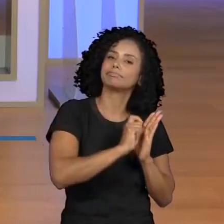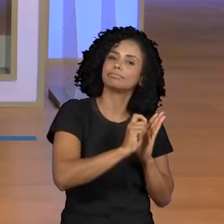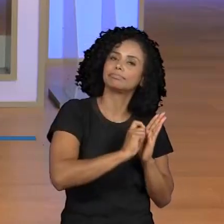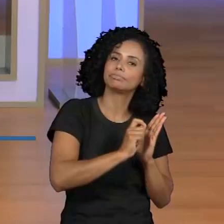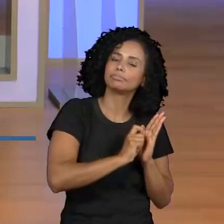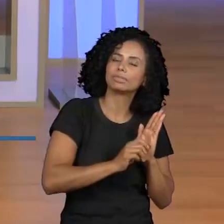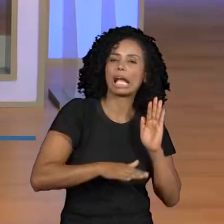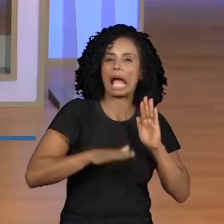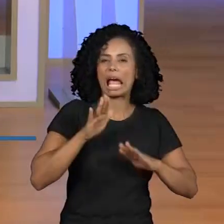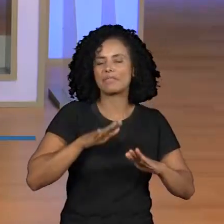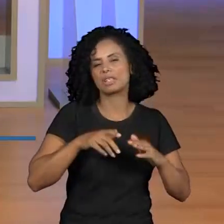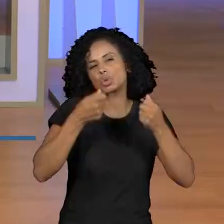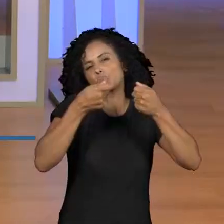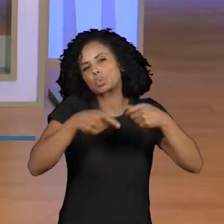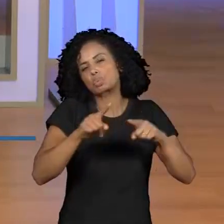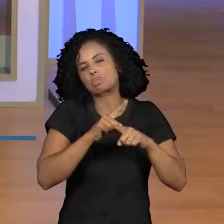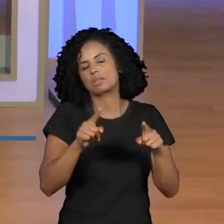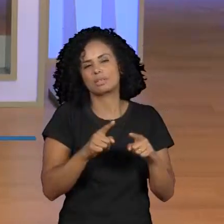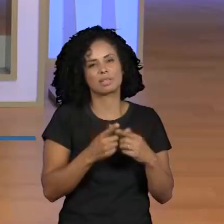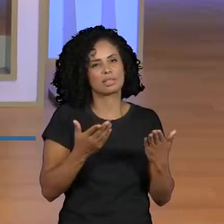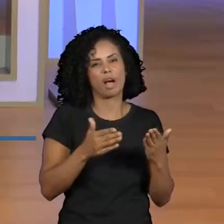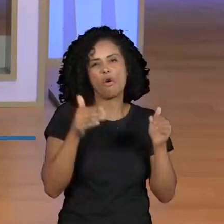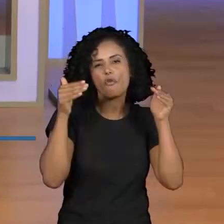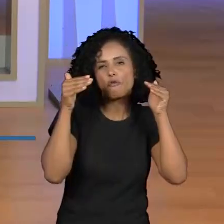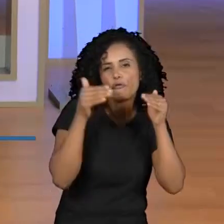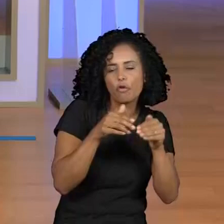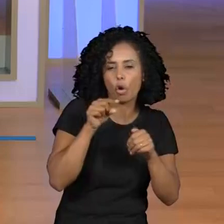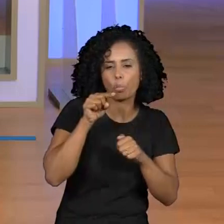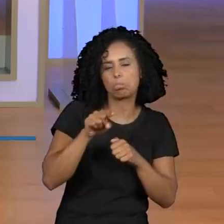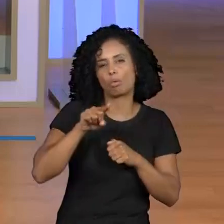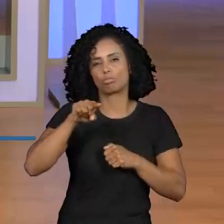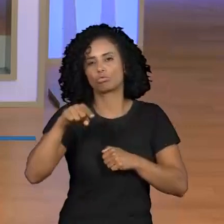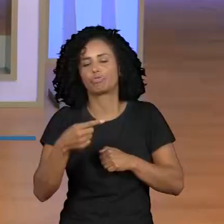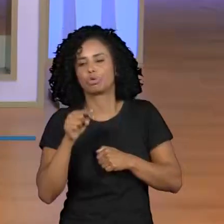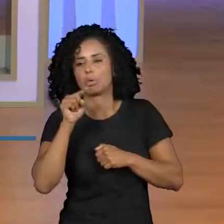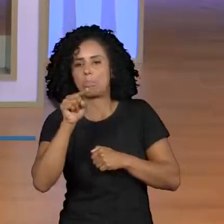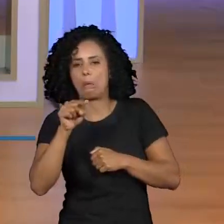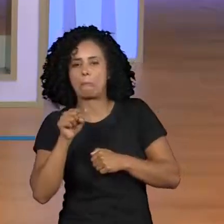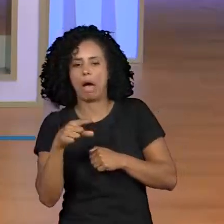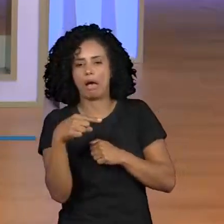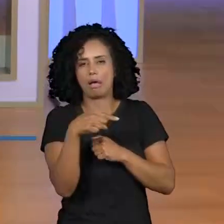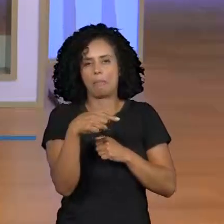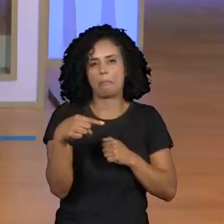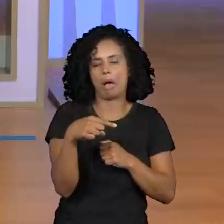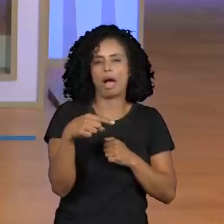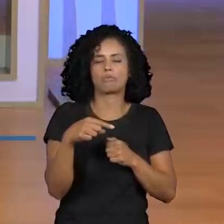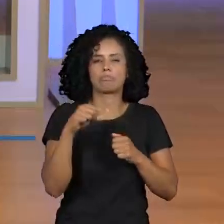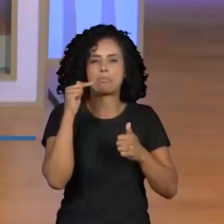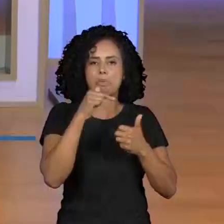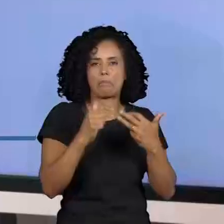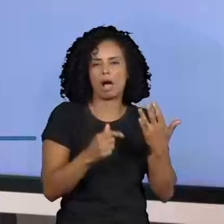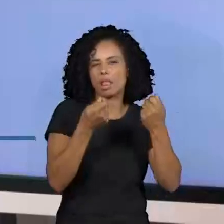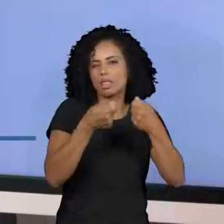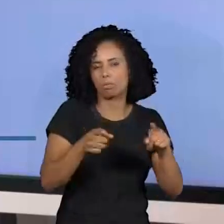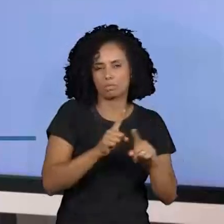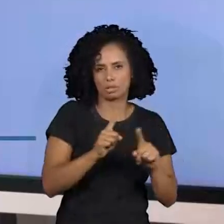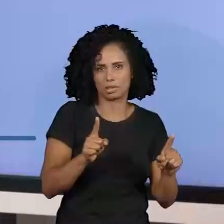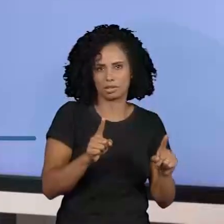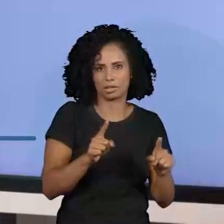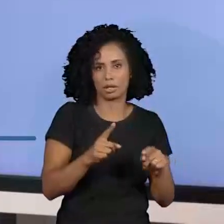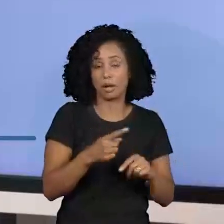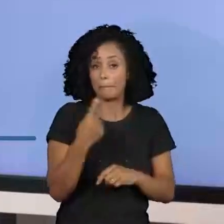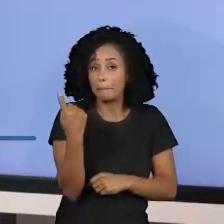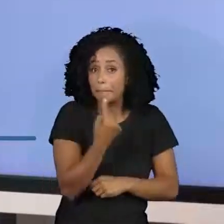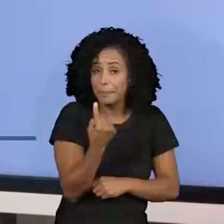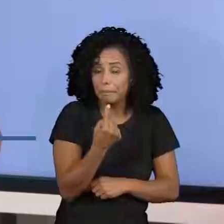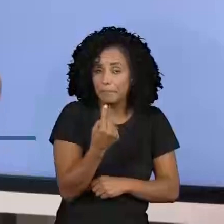às concordâncias, à pontuação. Primeiro você vai colocar a ideia no papel, certo? Mas, no